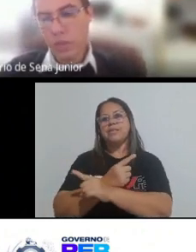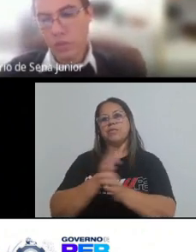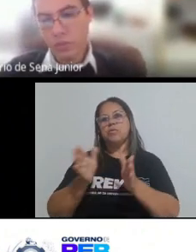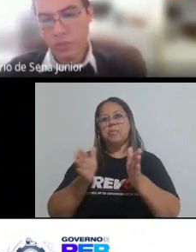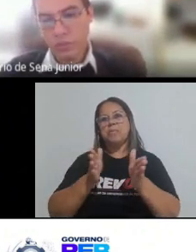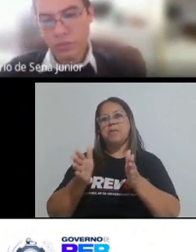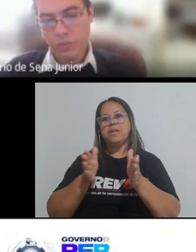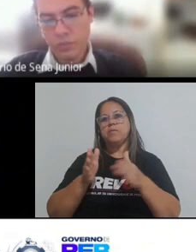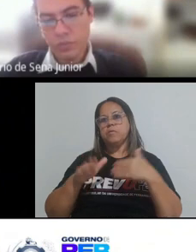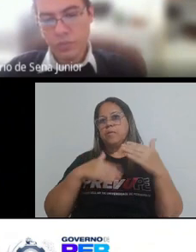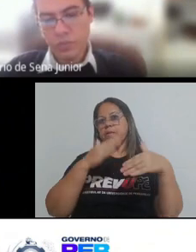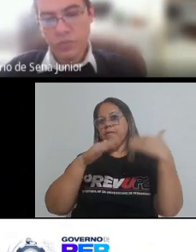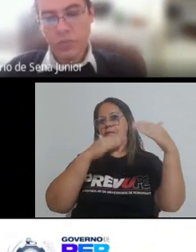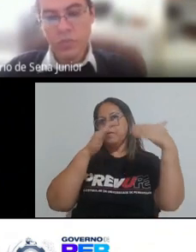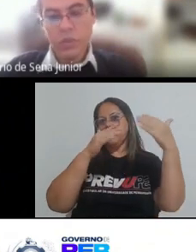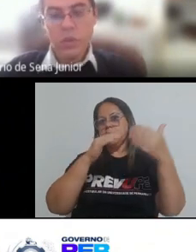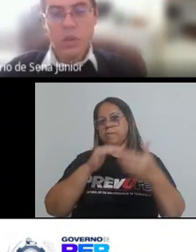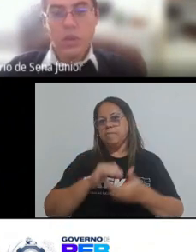revolução.